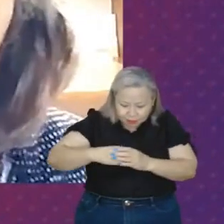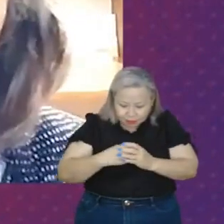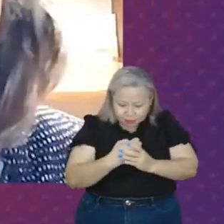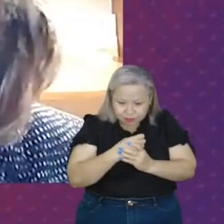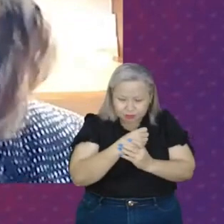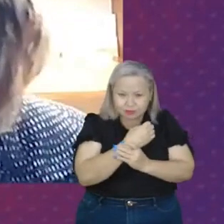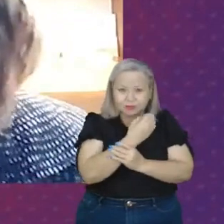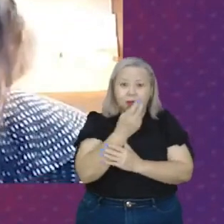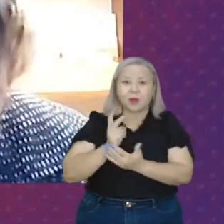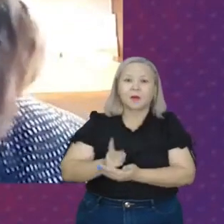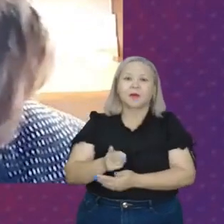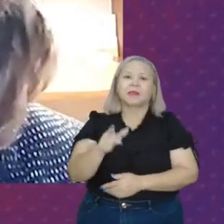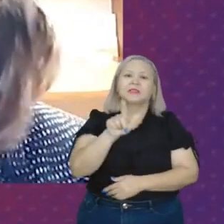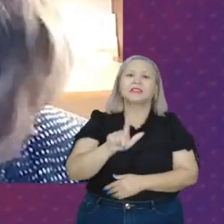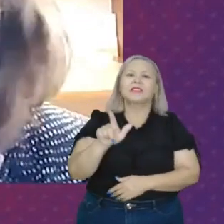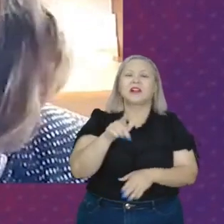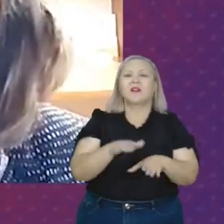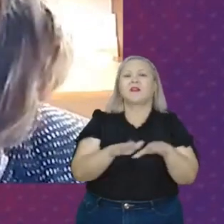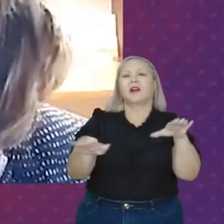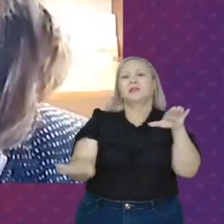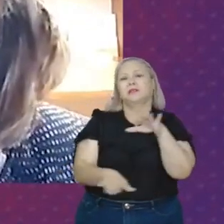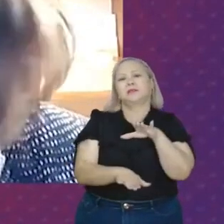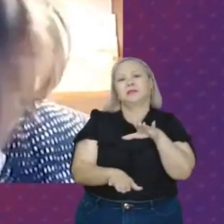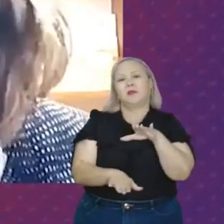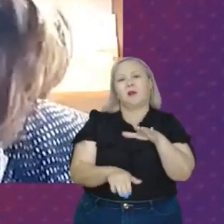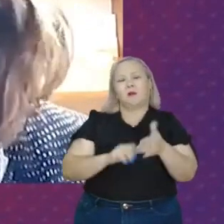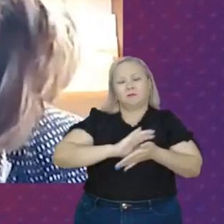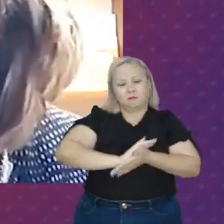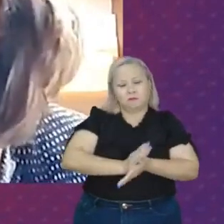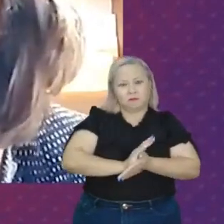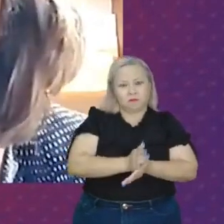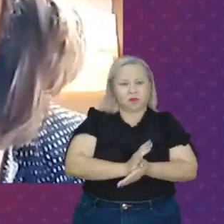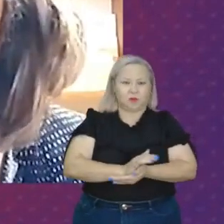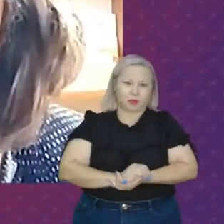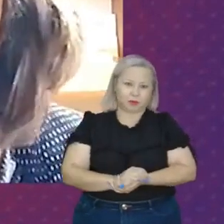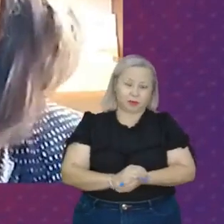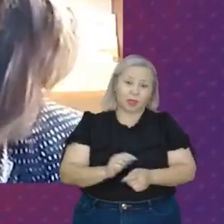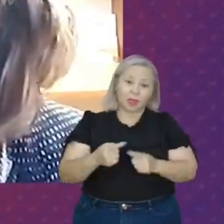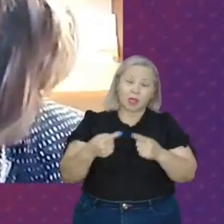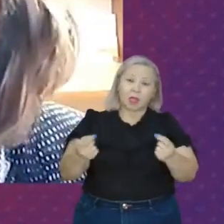dessa lógica desigual e opressora. Mas a subrepresentação